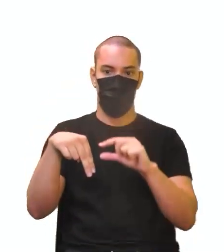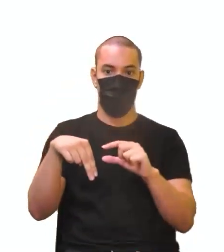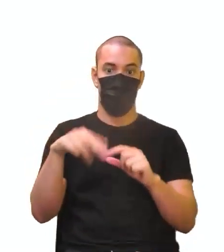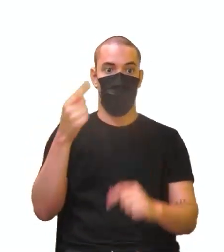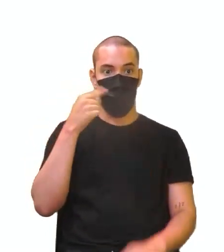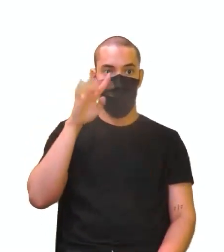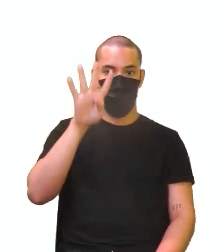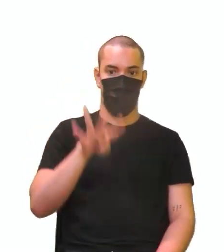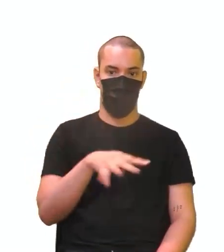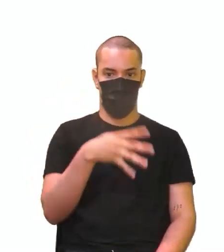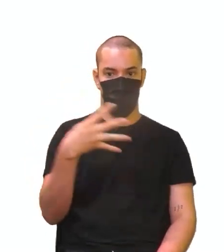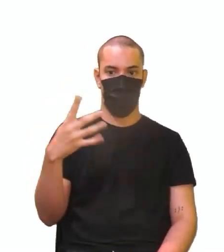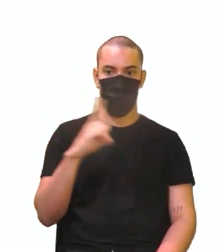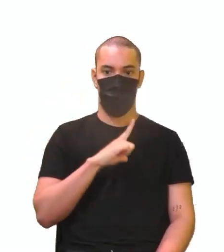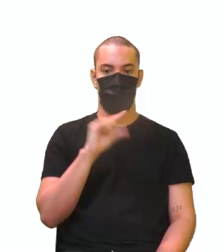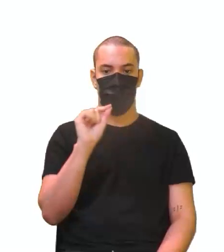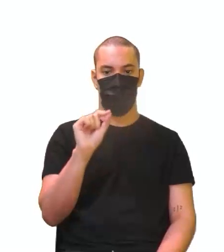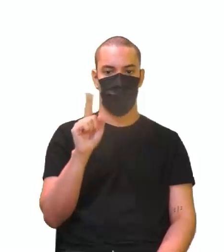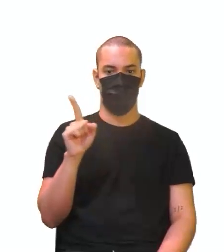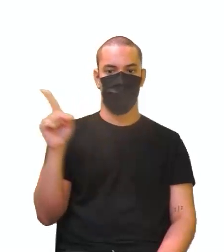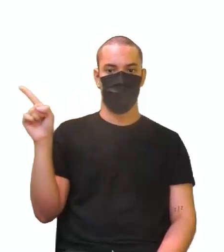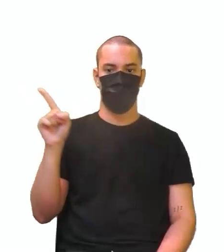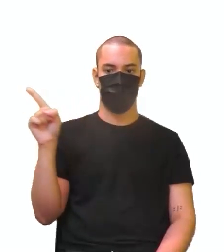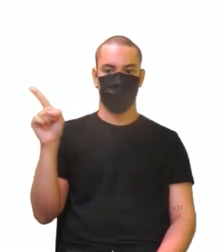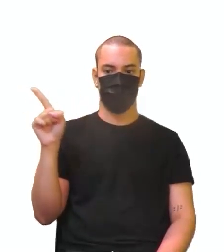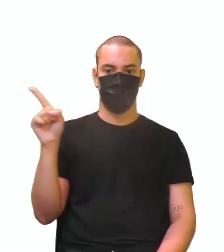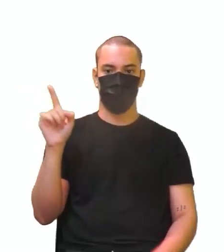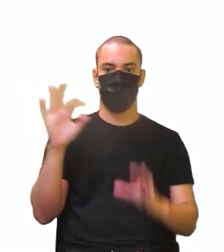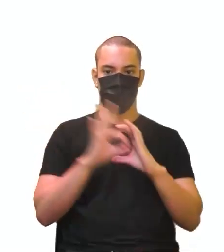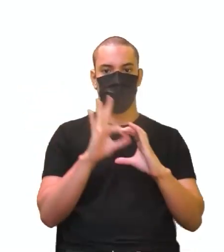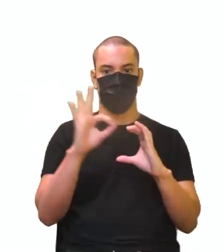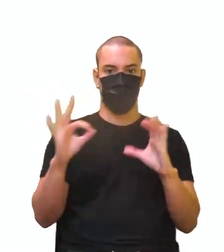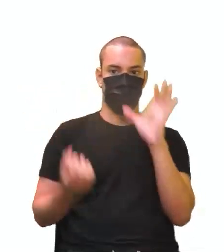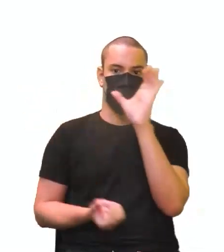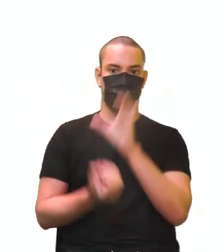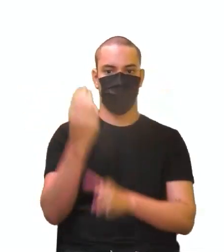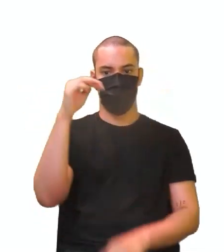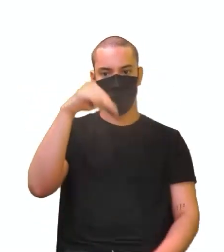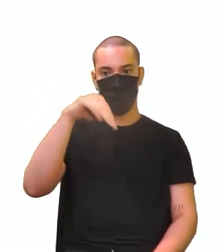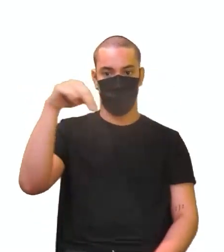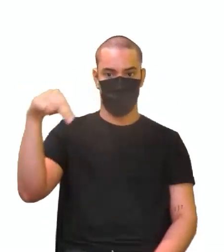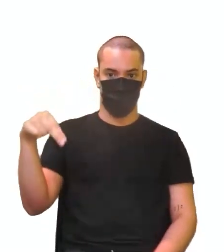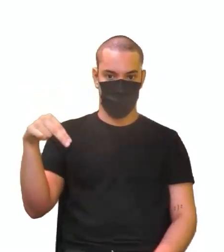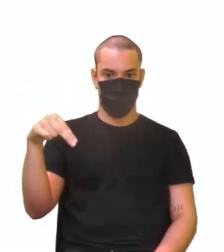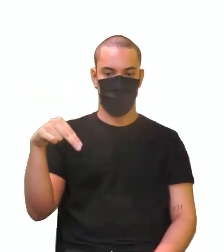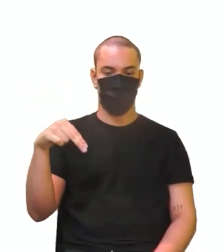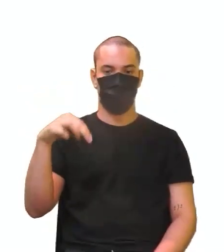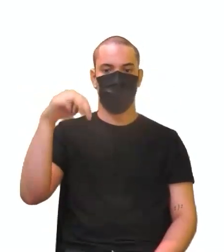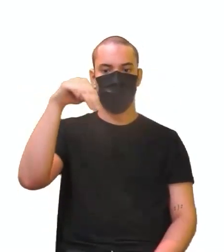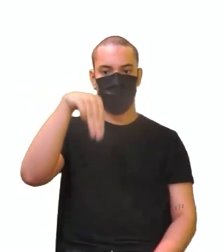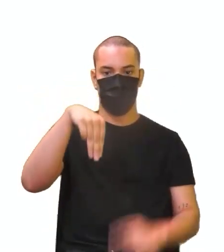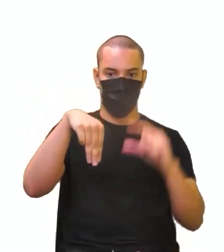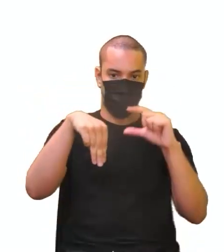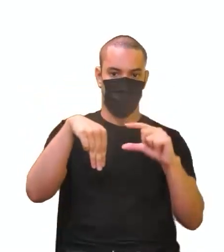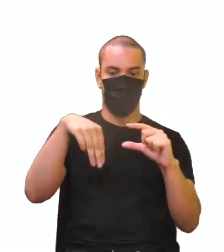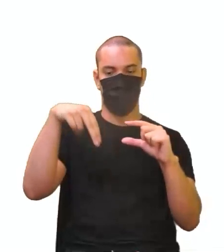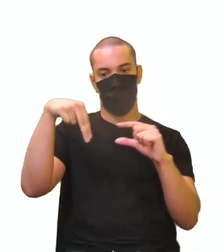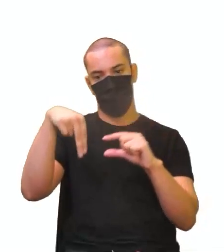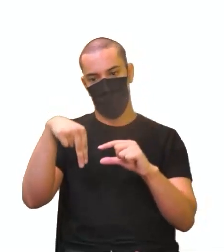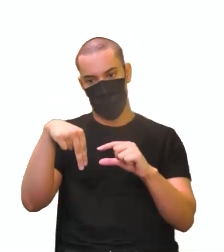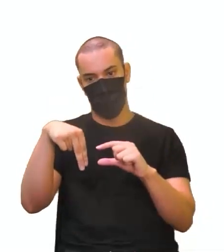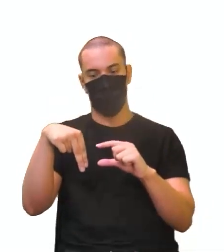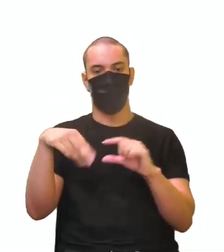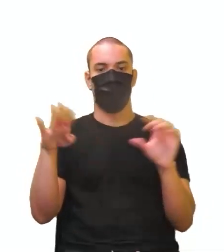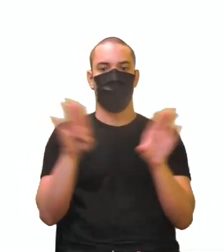na tabelinha o que, que a gente tem aqui, ó. Os gametas produzidos por MN são o M ou o N.